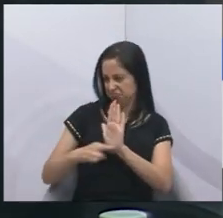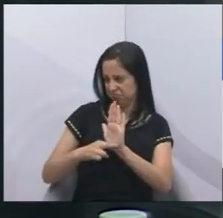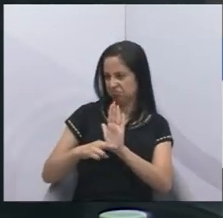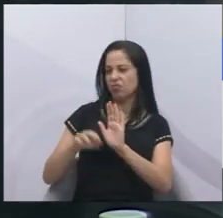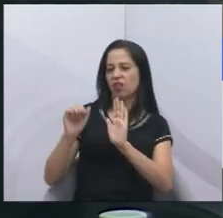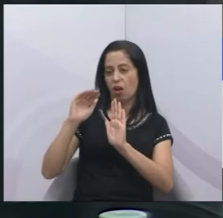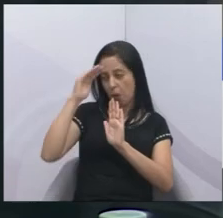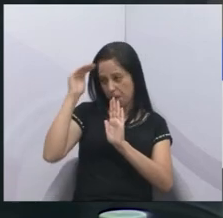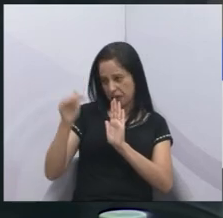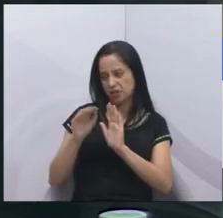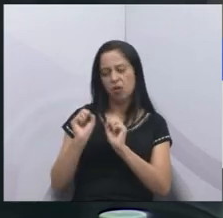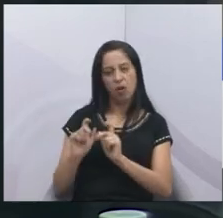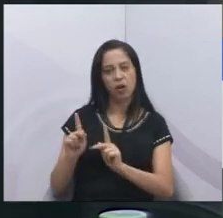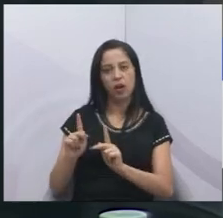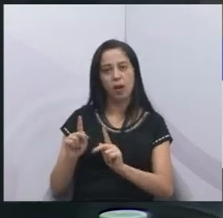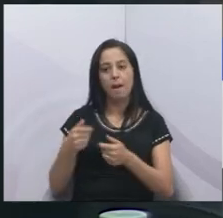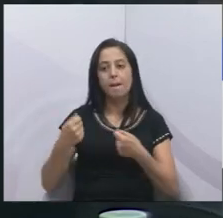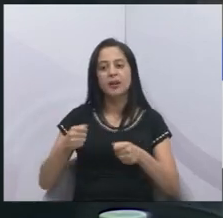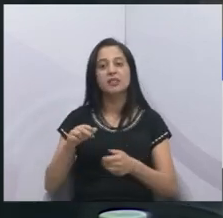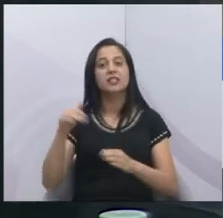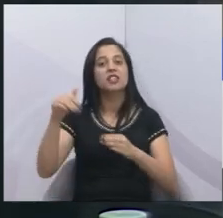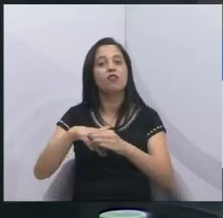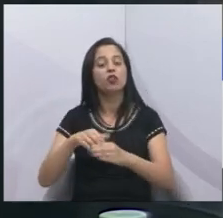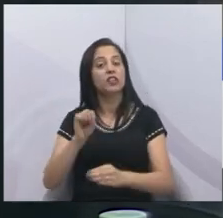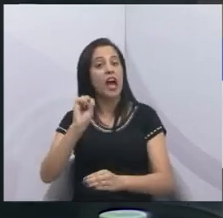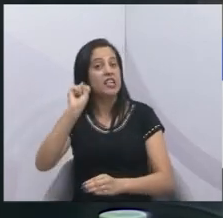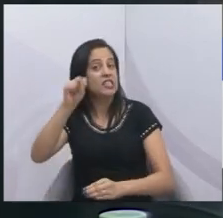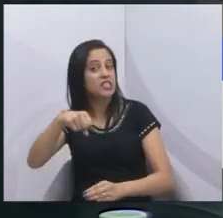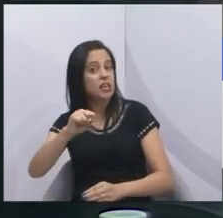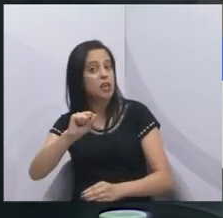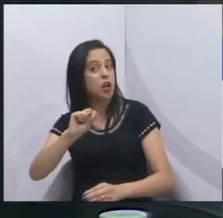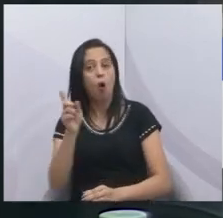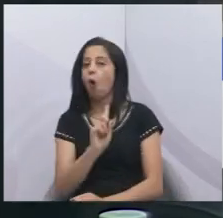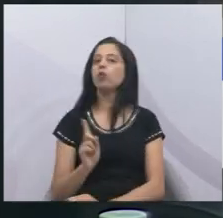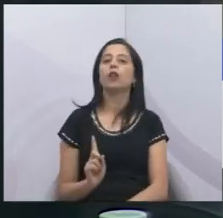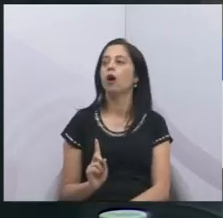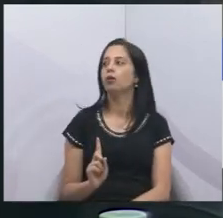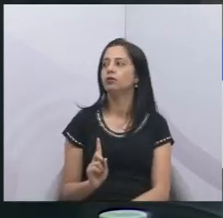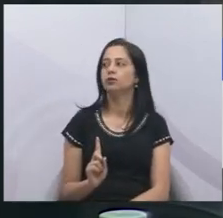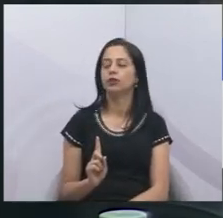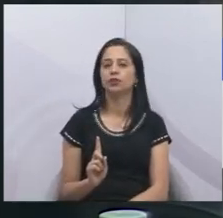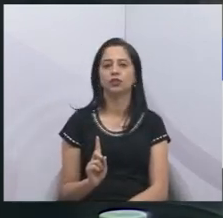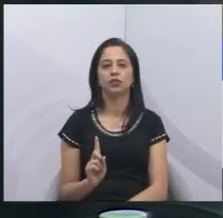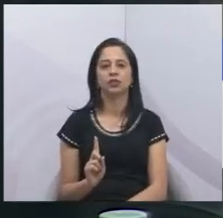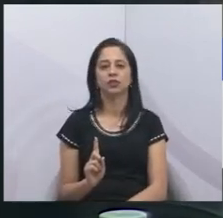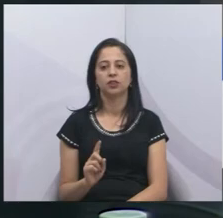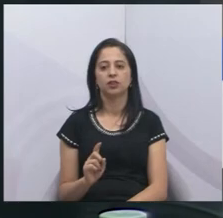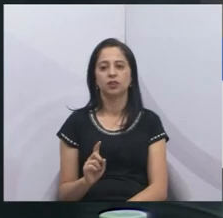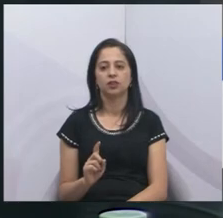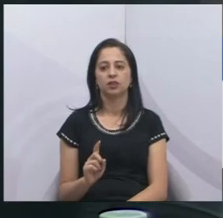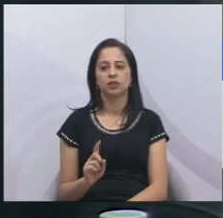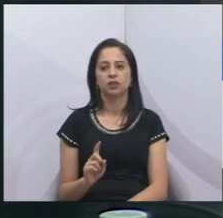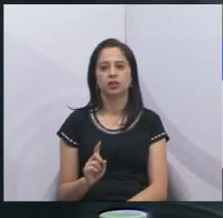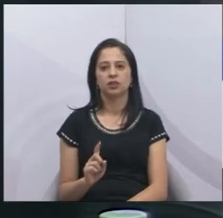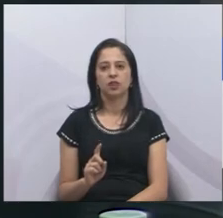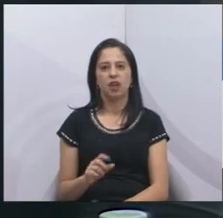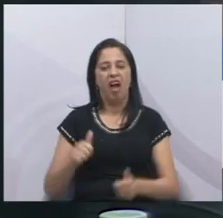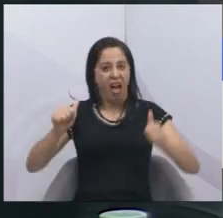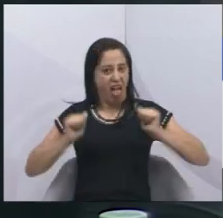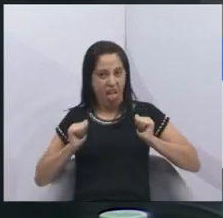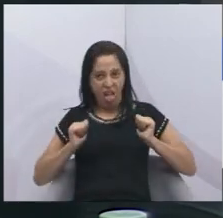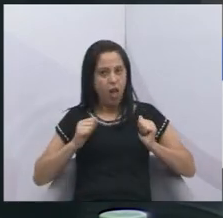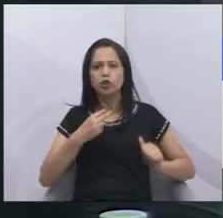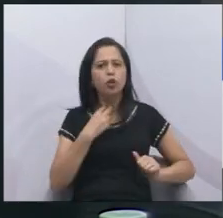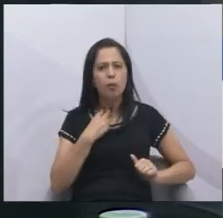a gente vota sim ou não. Mas é bíblico, sim, sim ou não, não. Obster o voto nessa casa hoje num